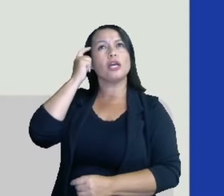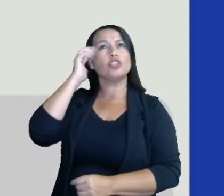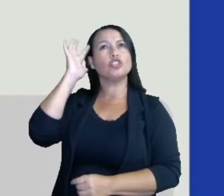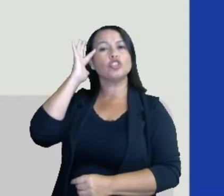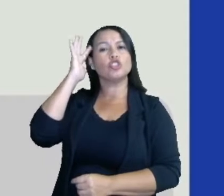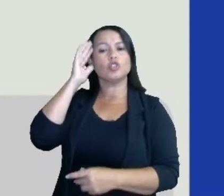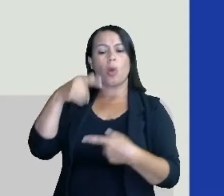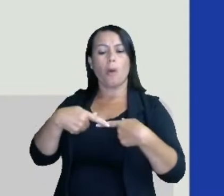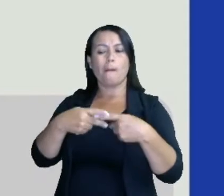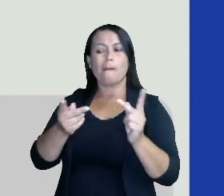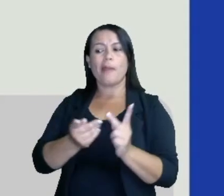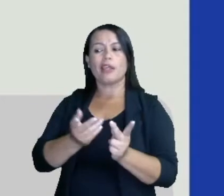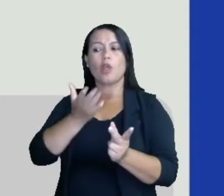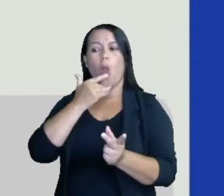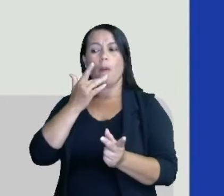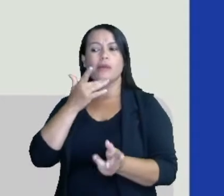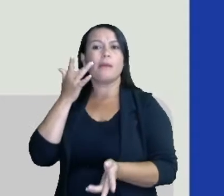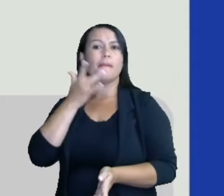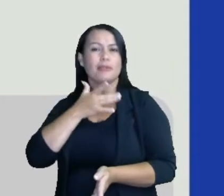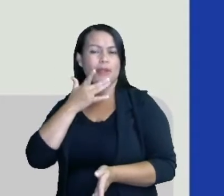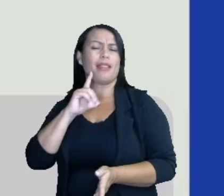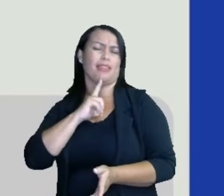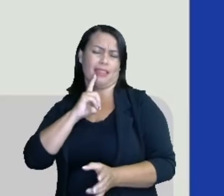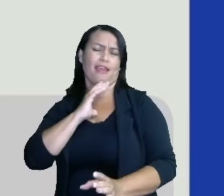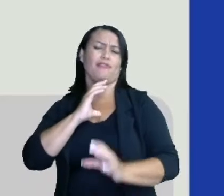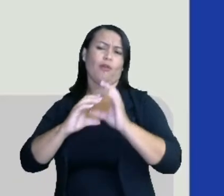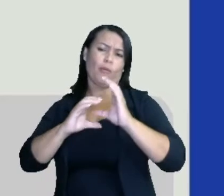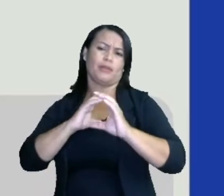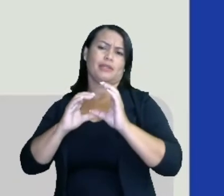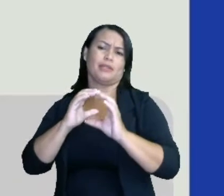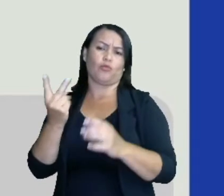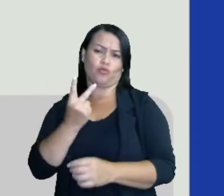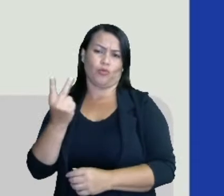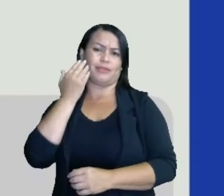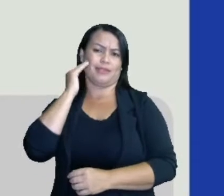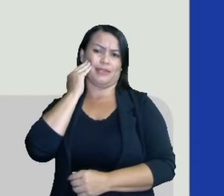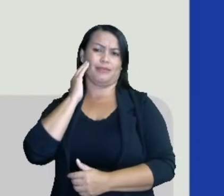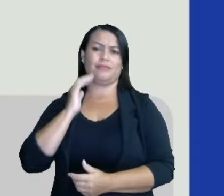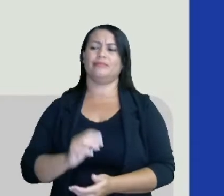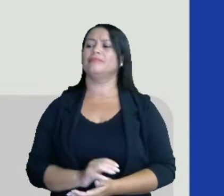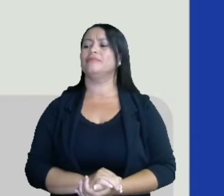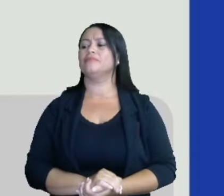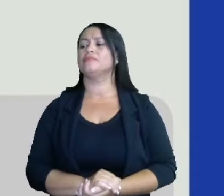ali bem saboroso. Então aí houve comunicação, porque eles se entenderam.